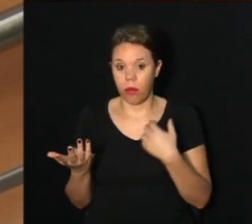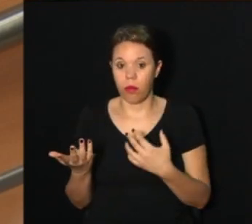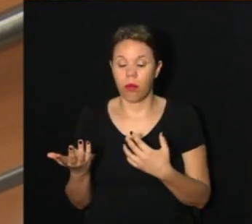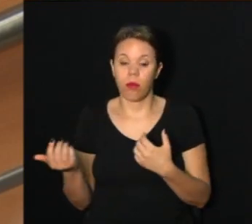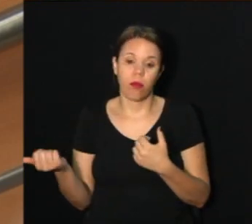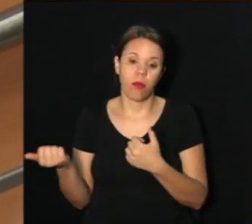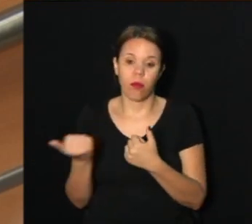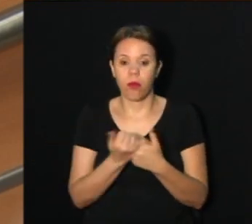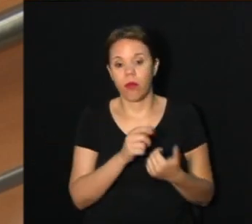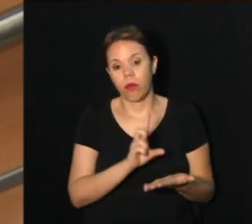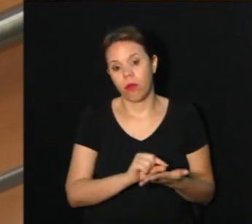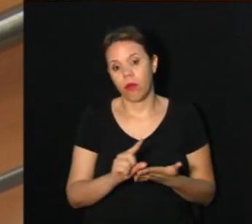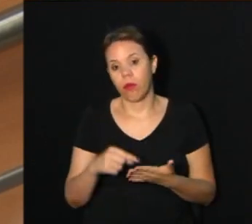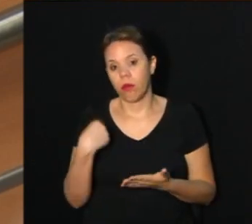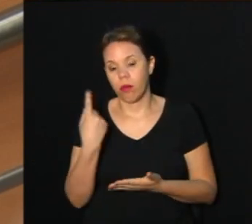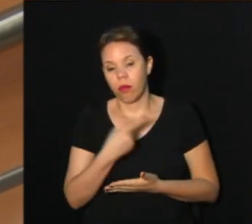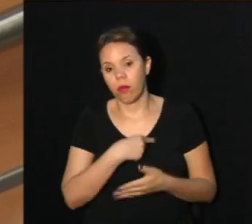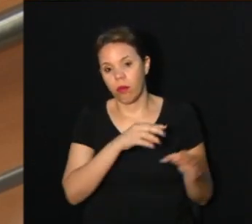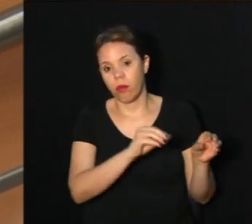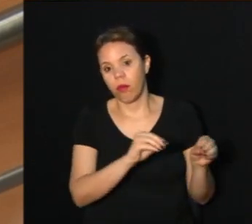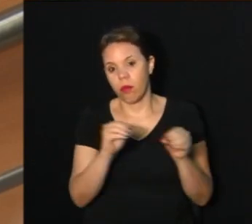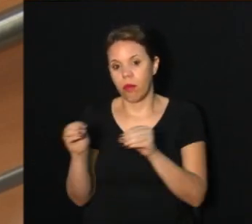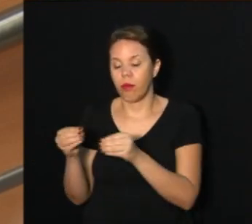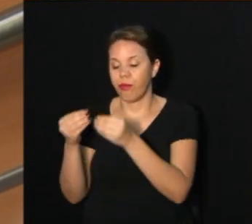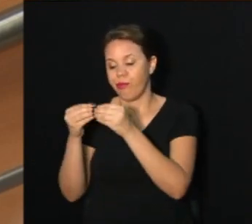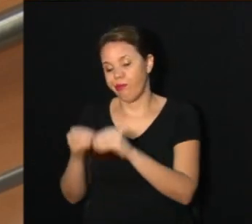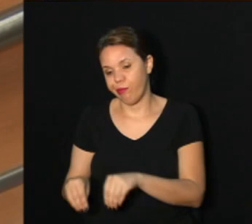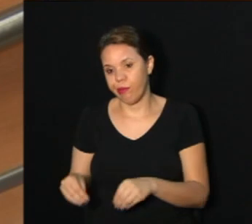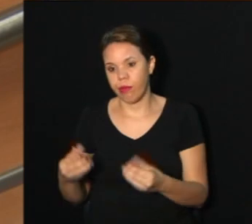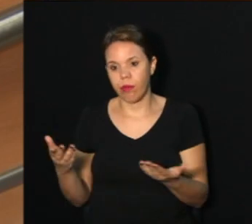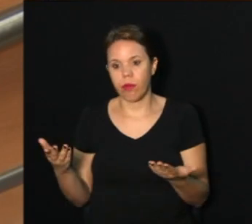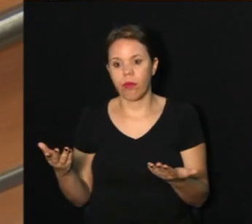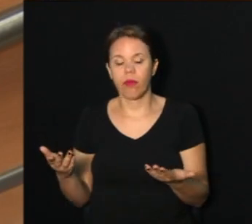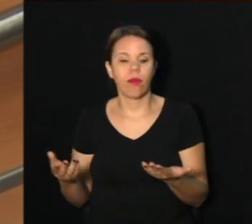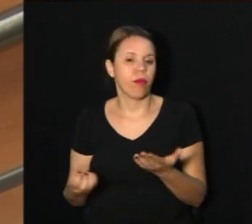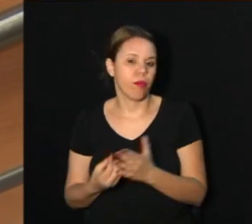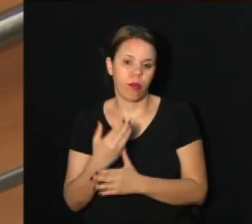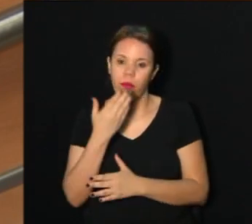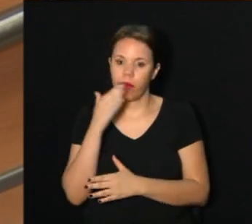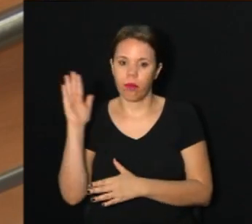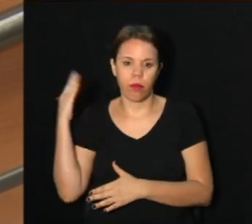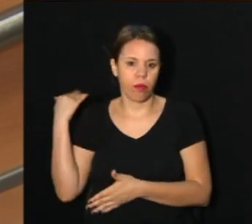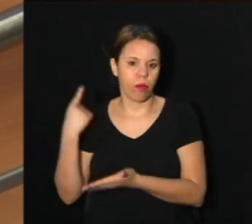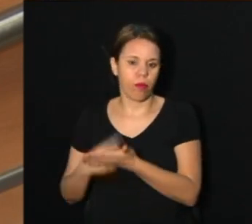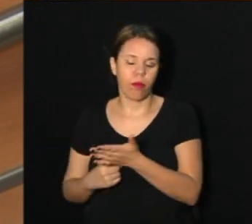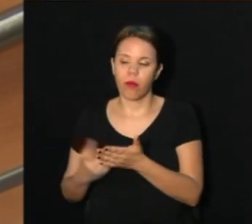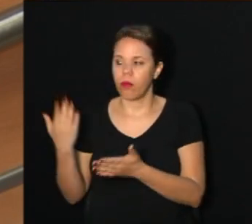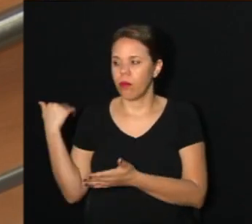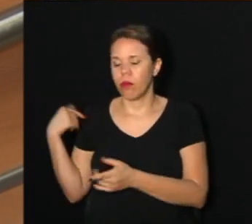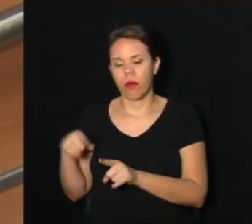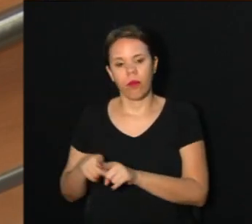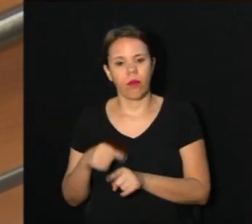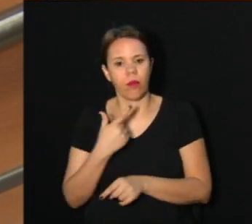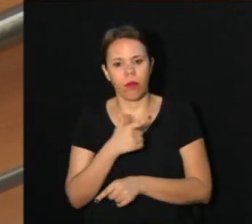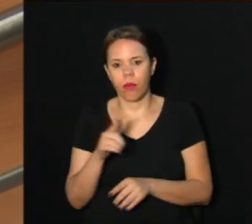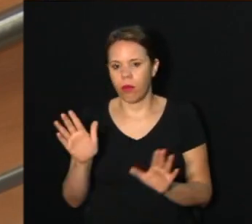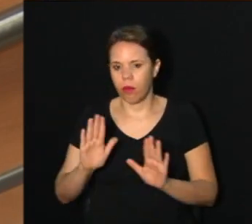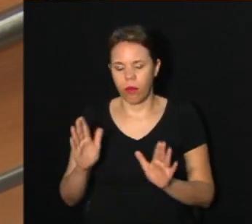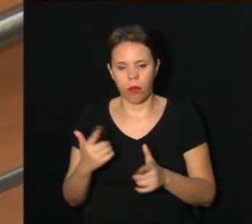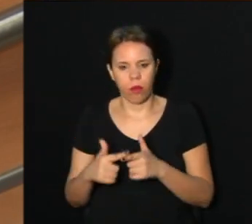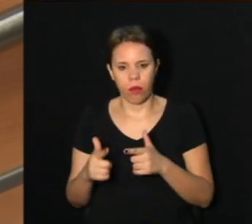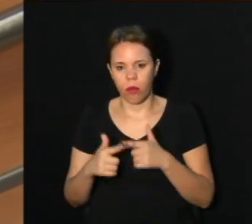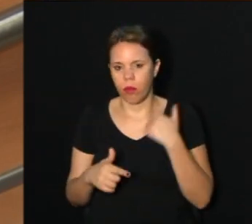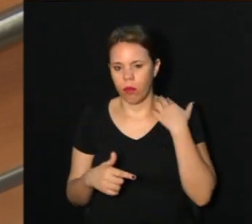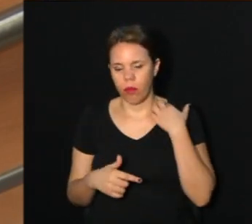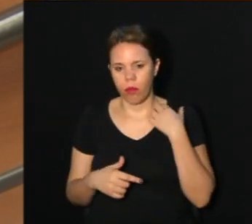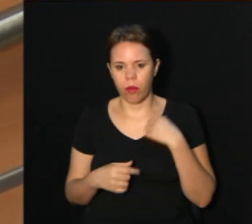esse artigo, nós seremos removidos com prejuízos, que não foi o que foi acordado. Nós não temos nenhum problema, nenhum